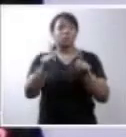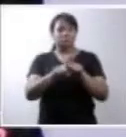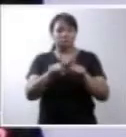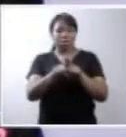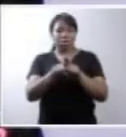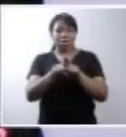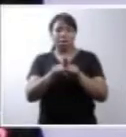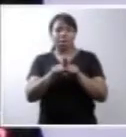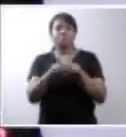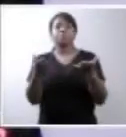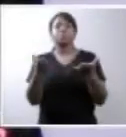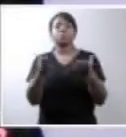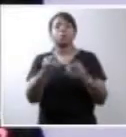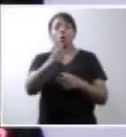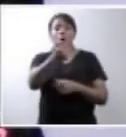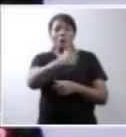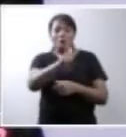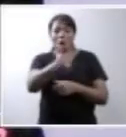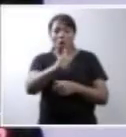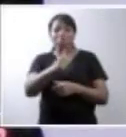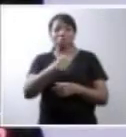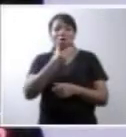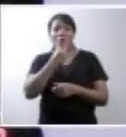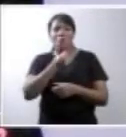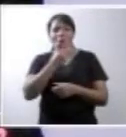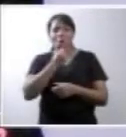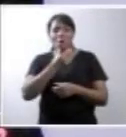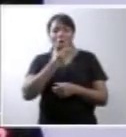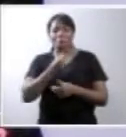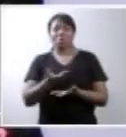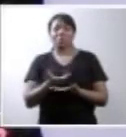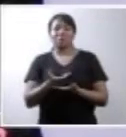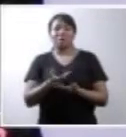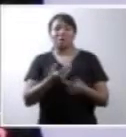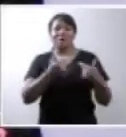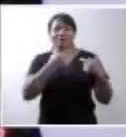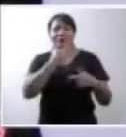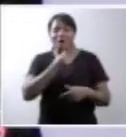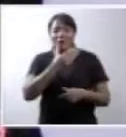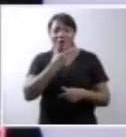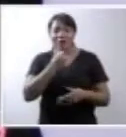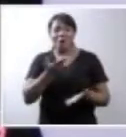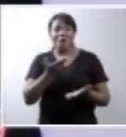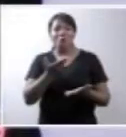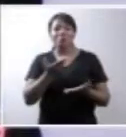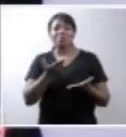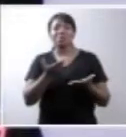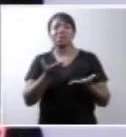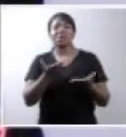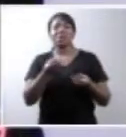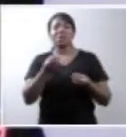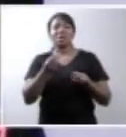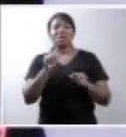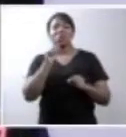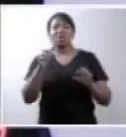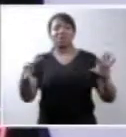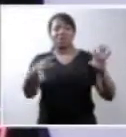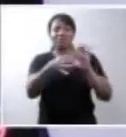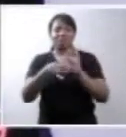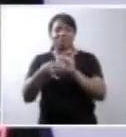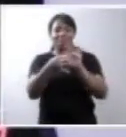personificado pelos 11 homens, homens e não semideuses, que o